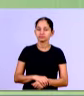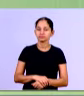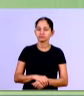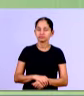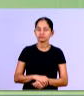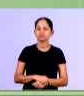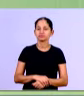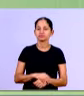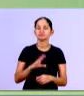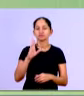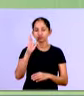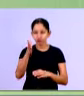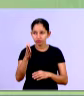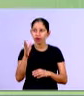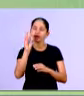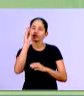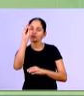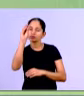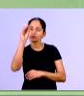Então aqui vai ficar